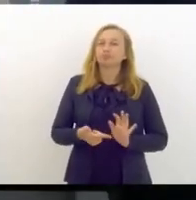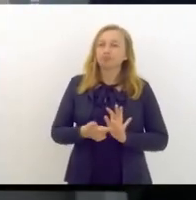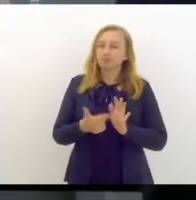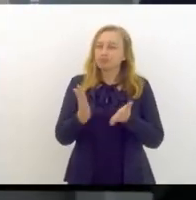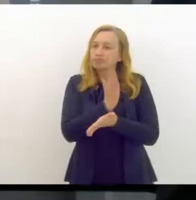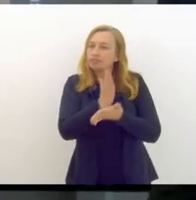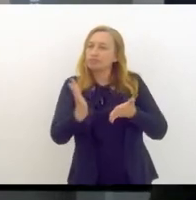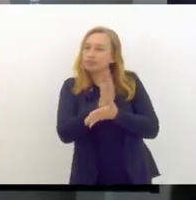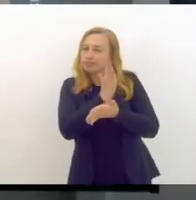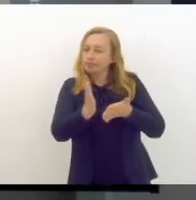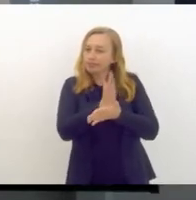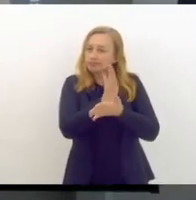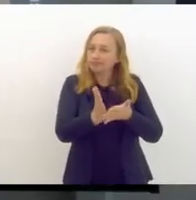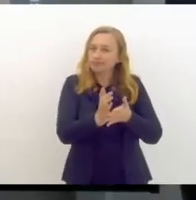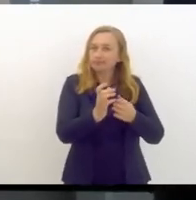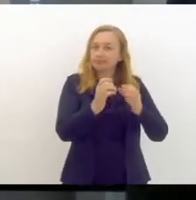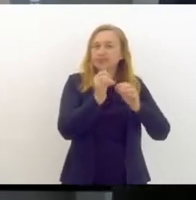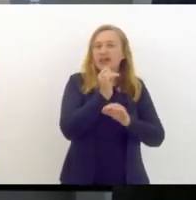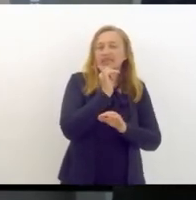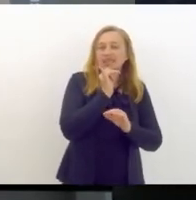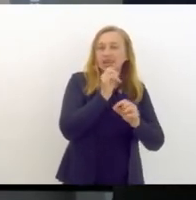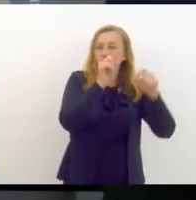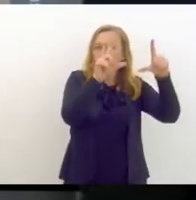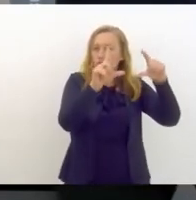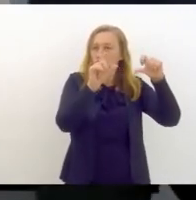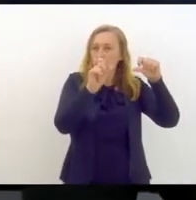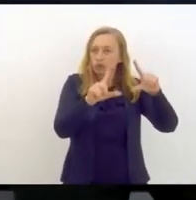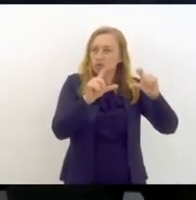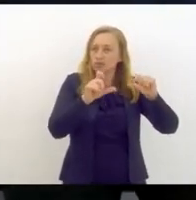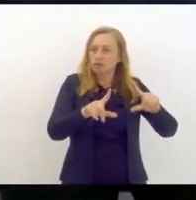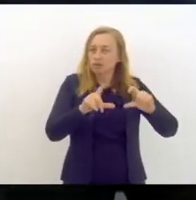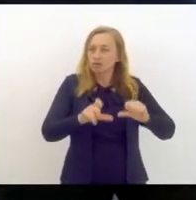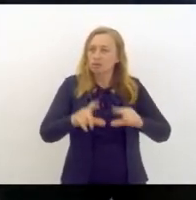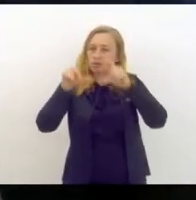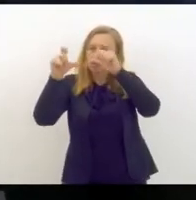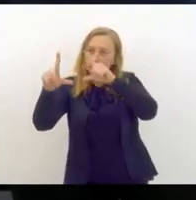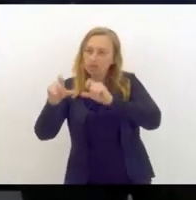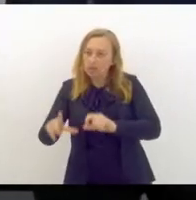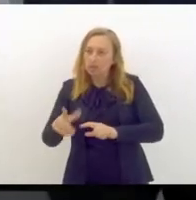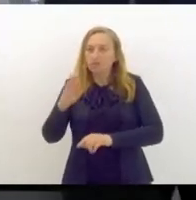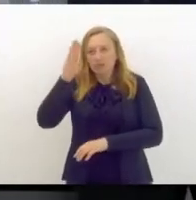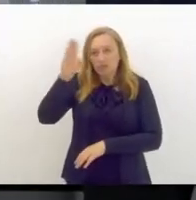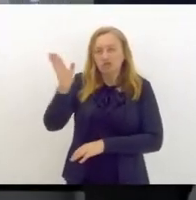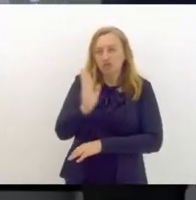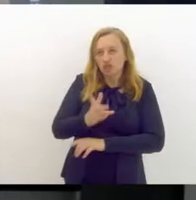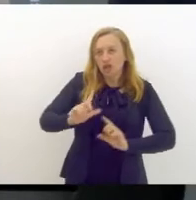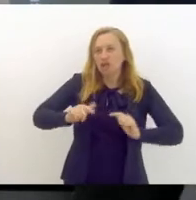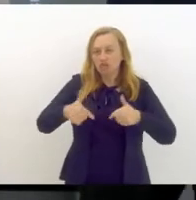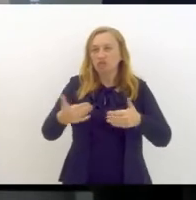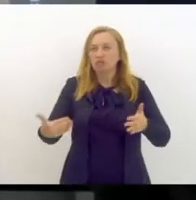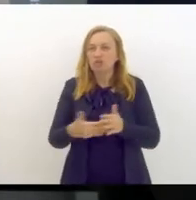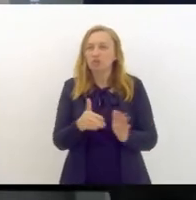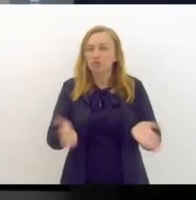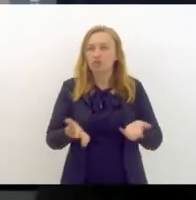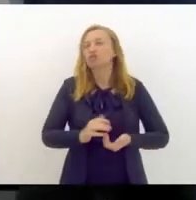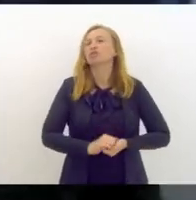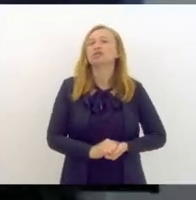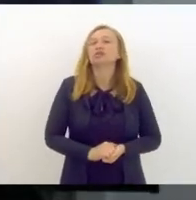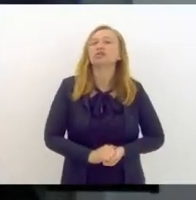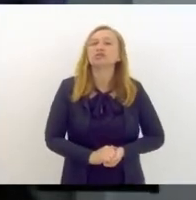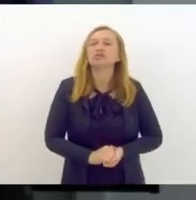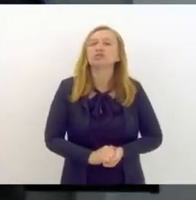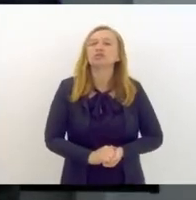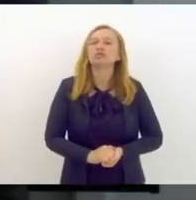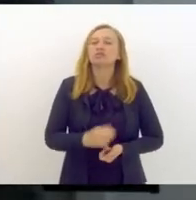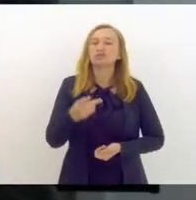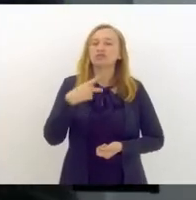alguns dos pequenos exemplos dos principais licenciamentos que a gente já se manifestou até hoje, né? A gente